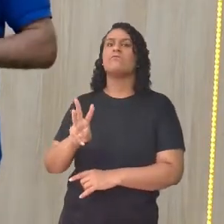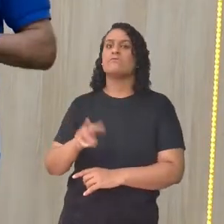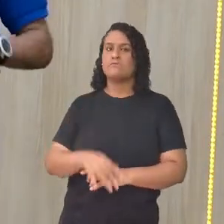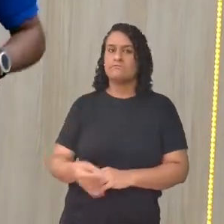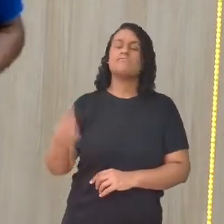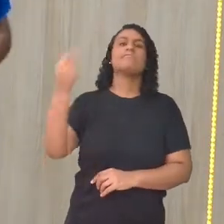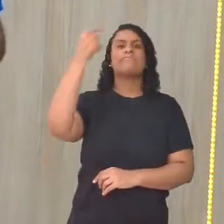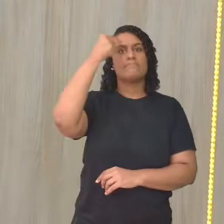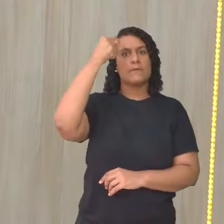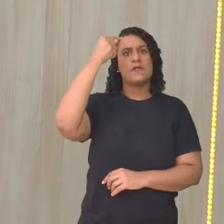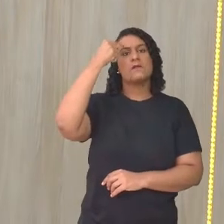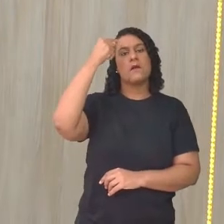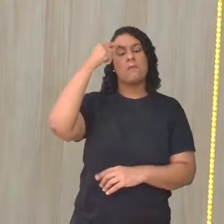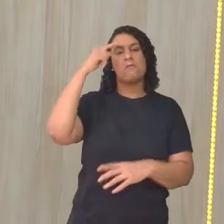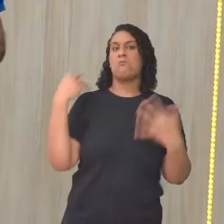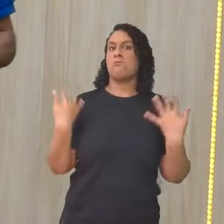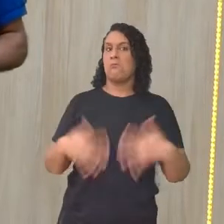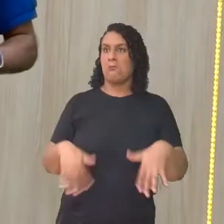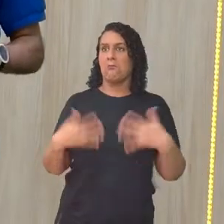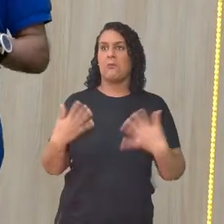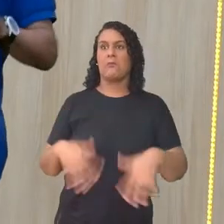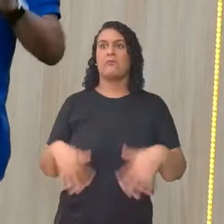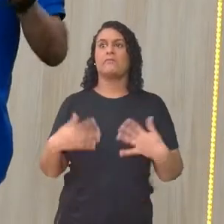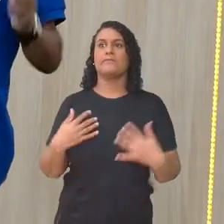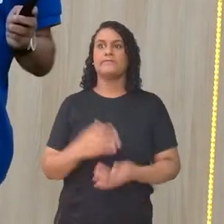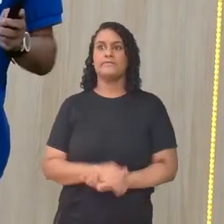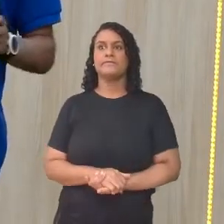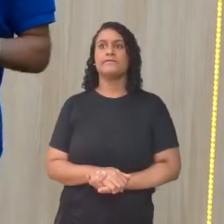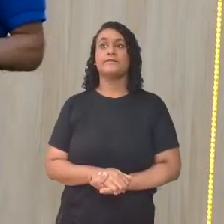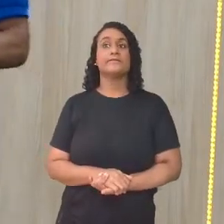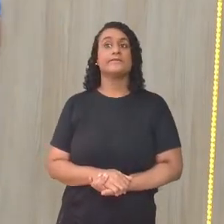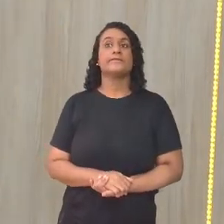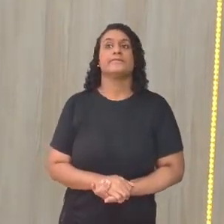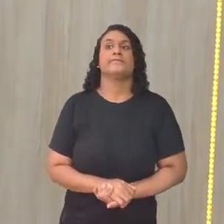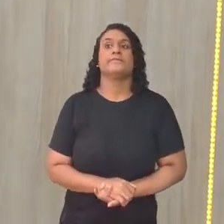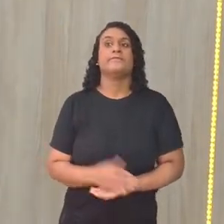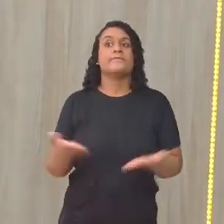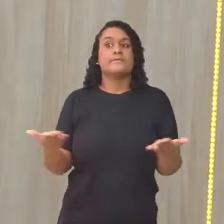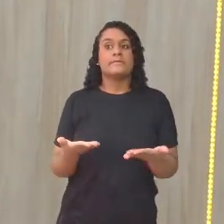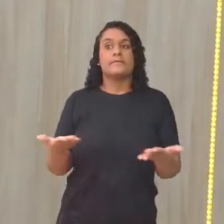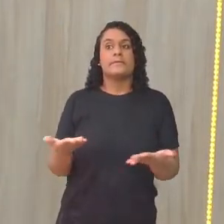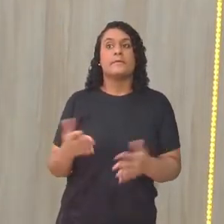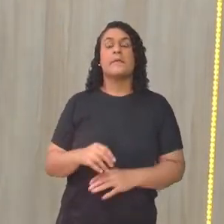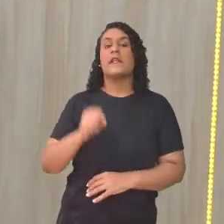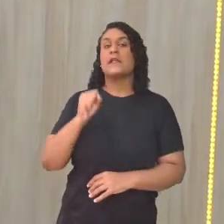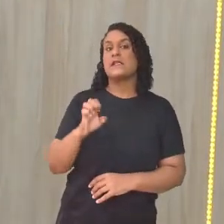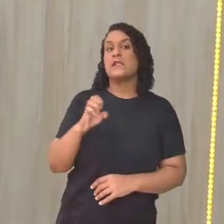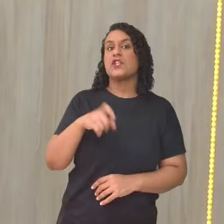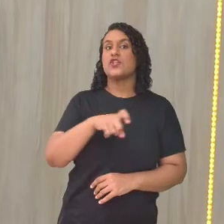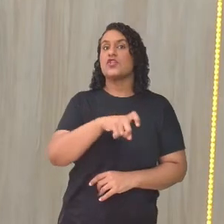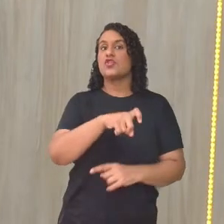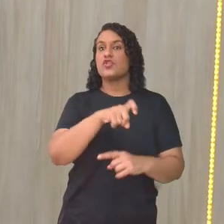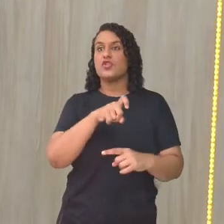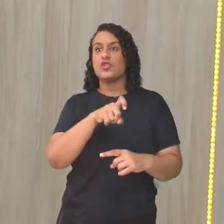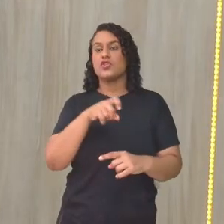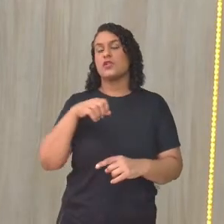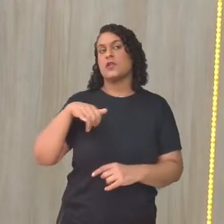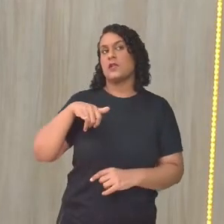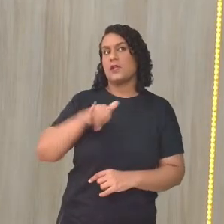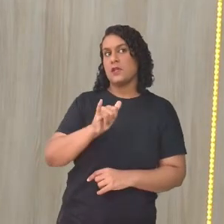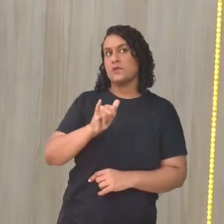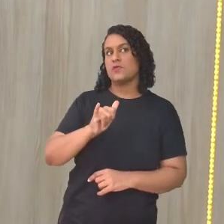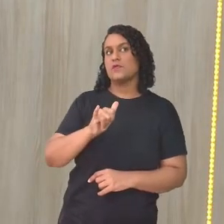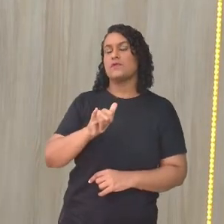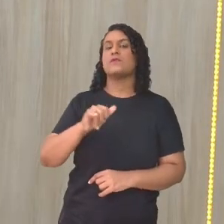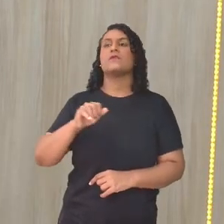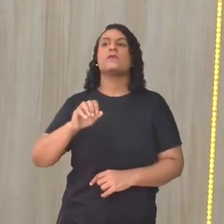pensava drasticamente aí em tudo. Então, digamos assim, se eu tenho X, Y, Z e